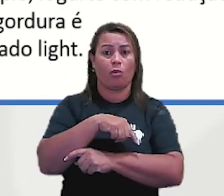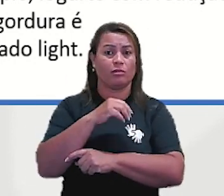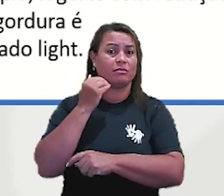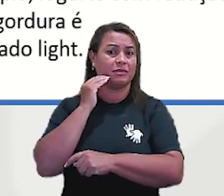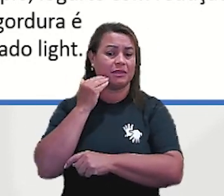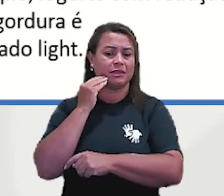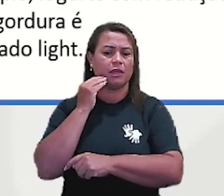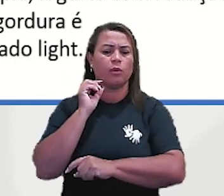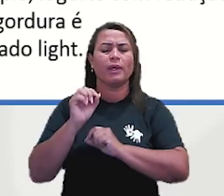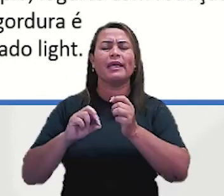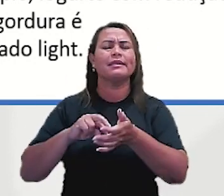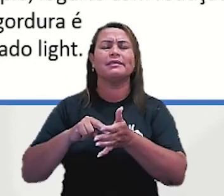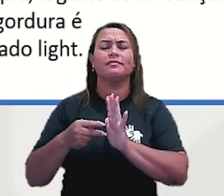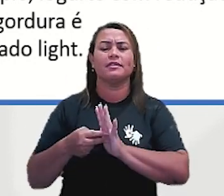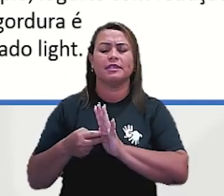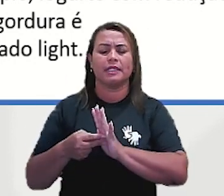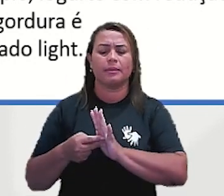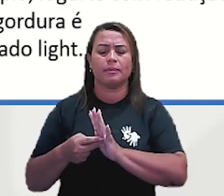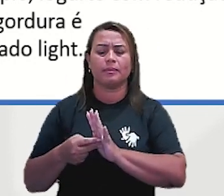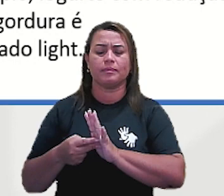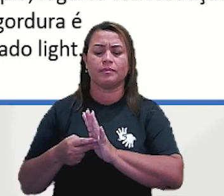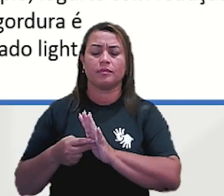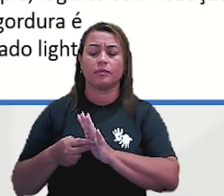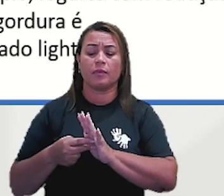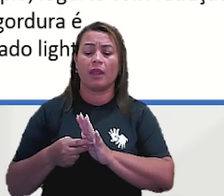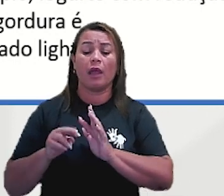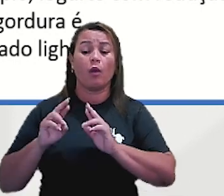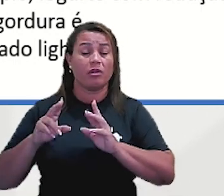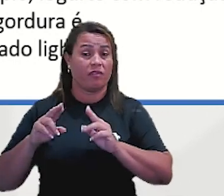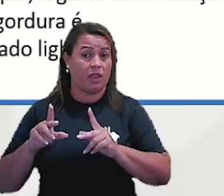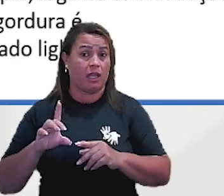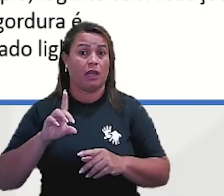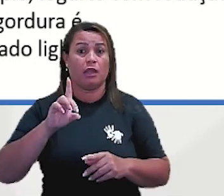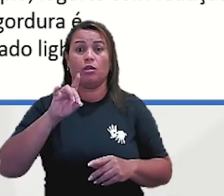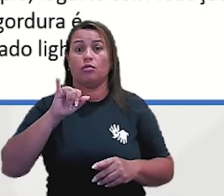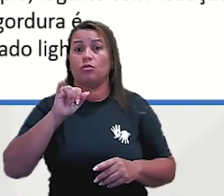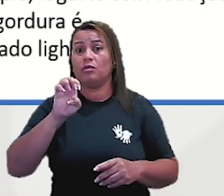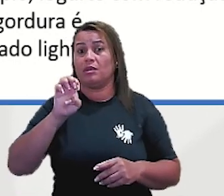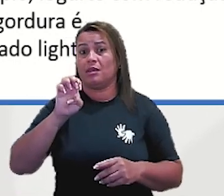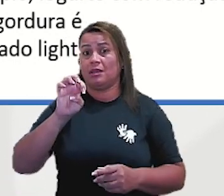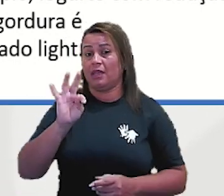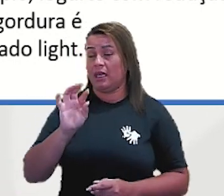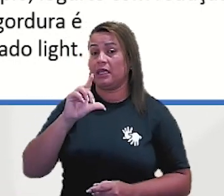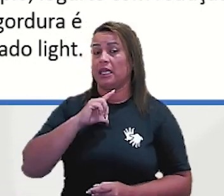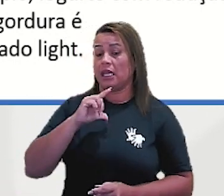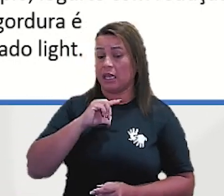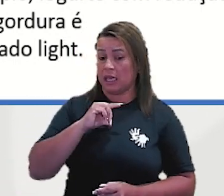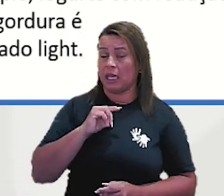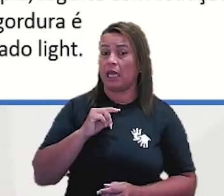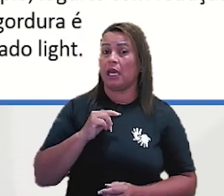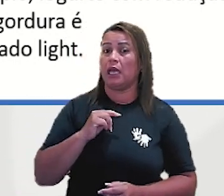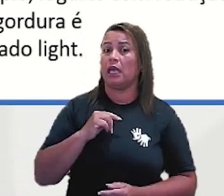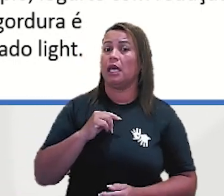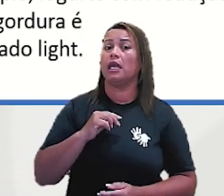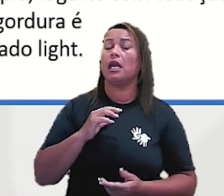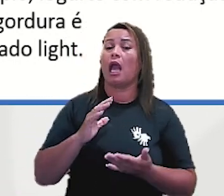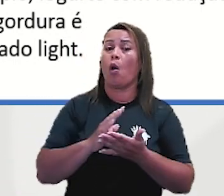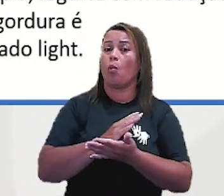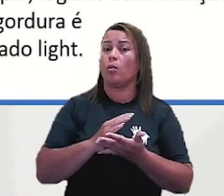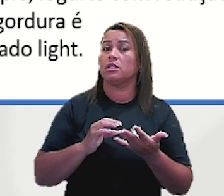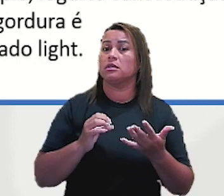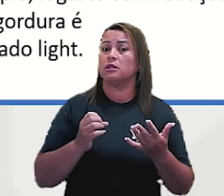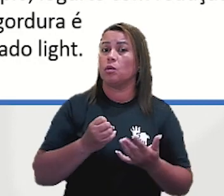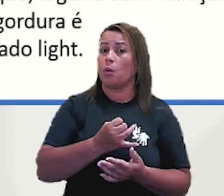convencional, certo? O que é que seria isso, né? Como diferente do diet, que a gente tem realmente quantidades insignificantes de algum nutriente,